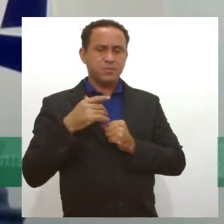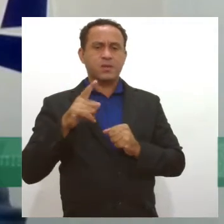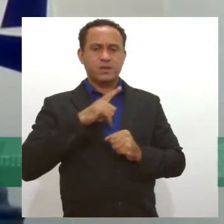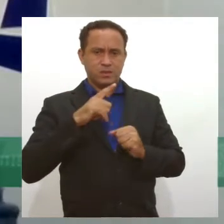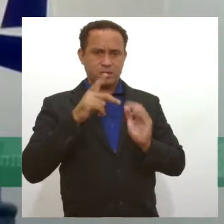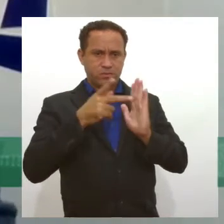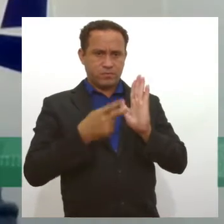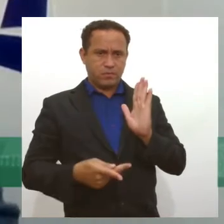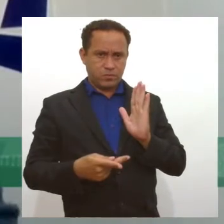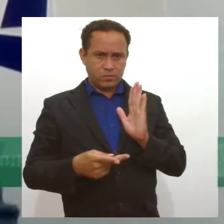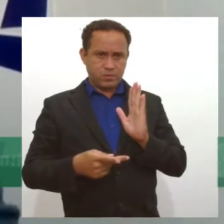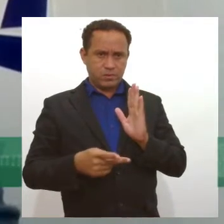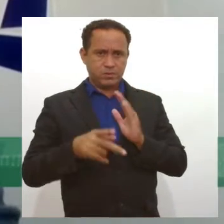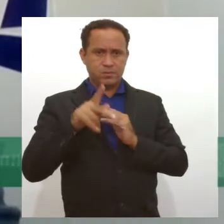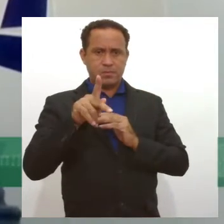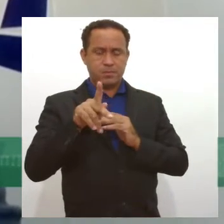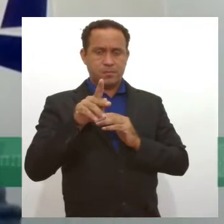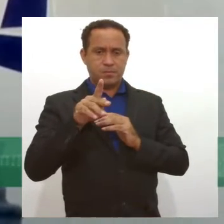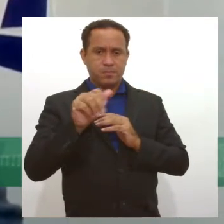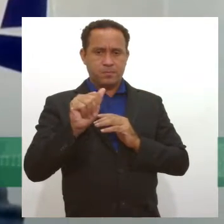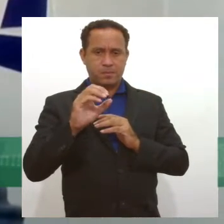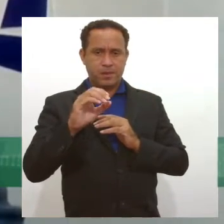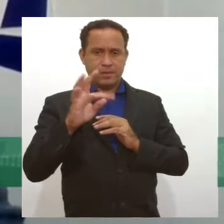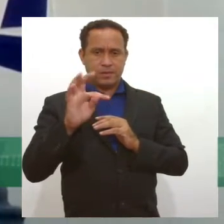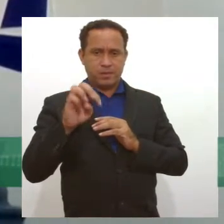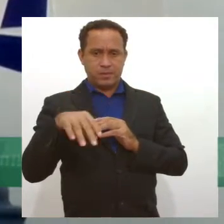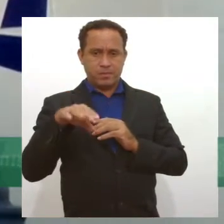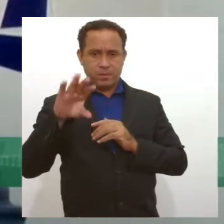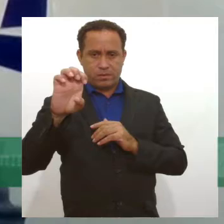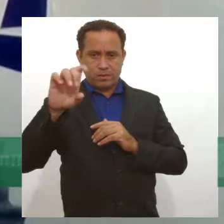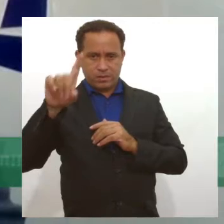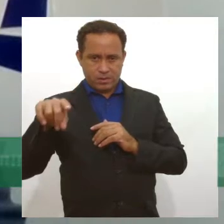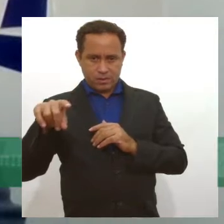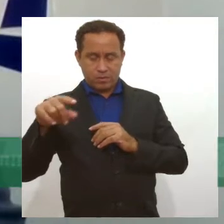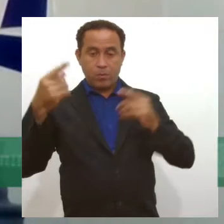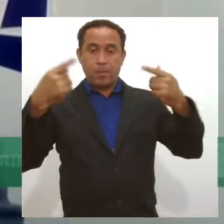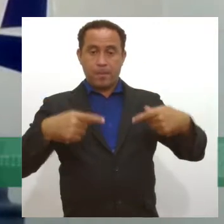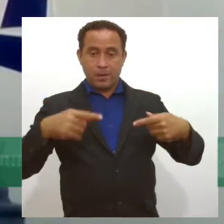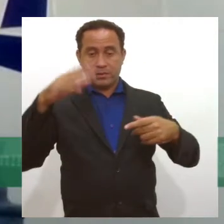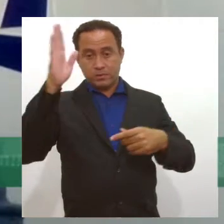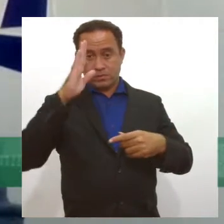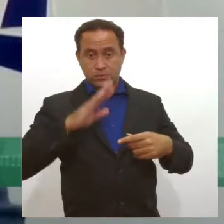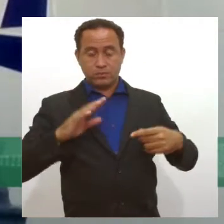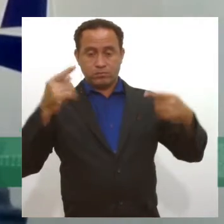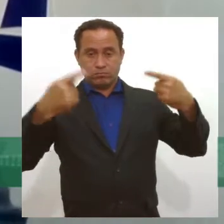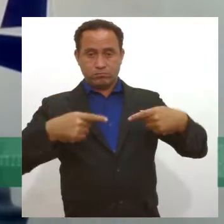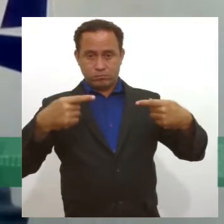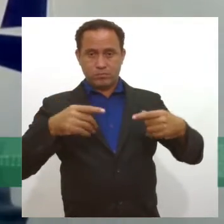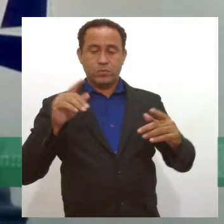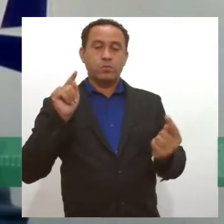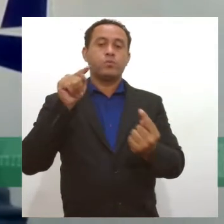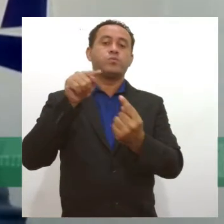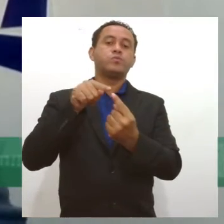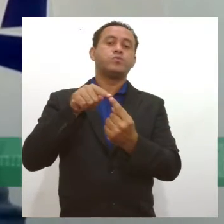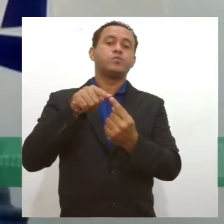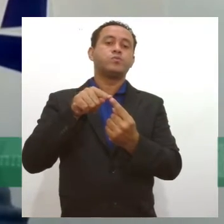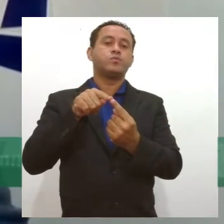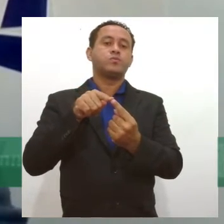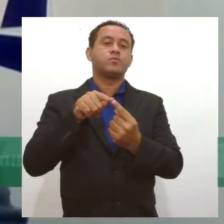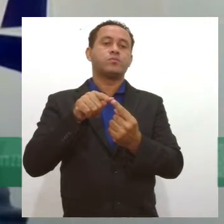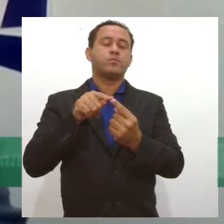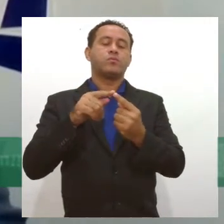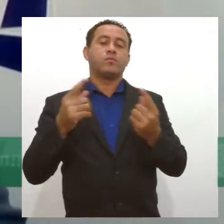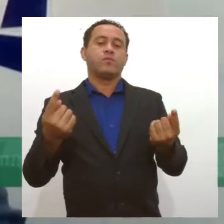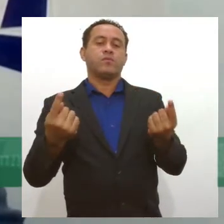chamada PAC-PME, que depois se tornou Brasil Mais Competitivo, e o objetivo dela era